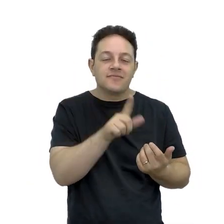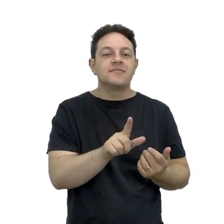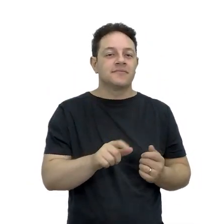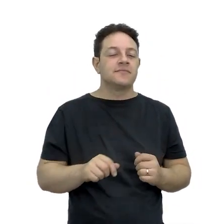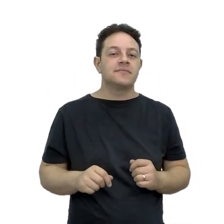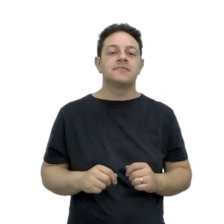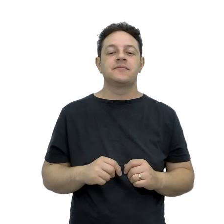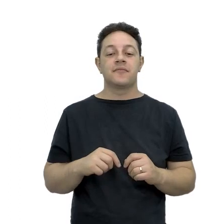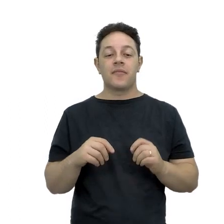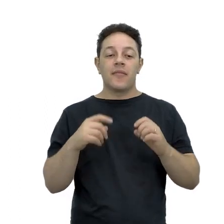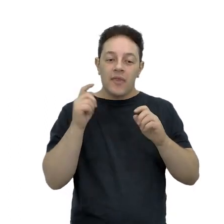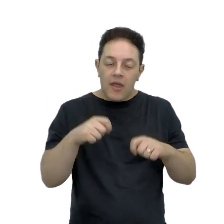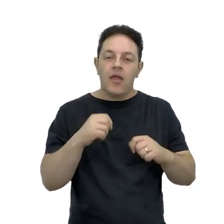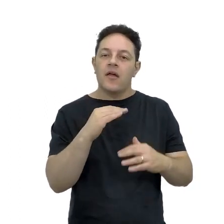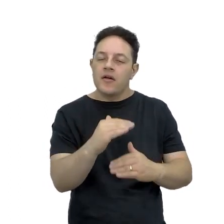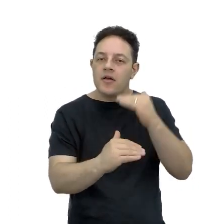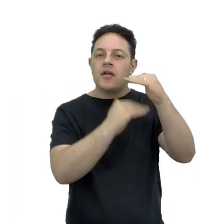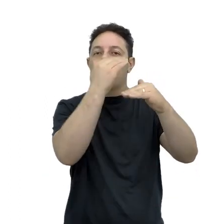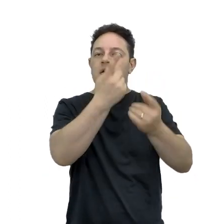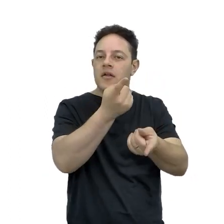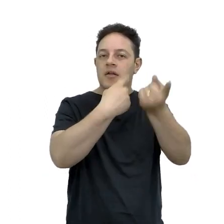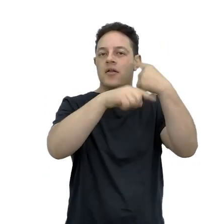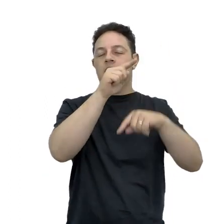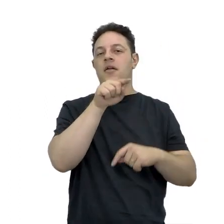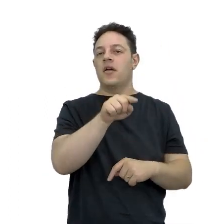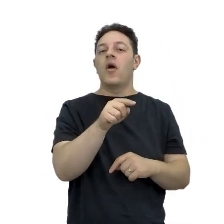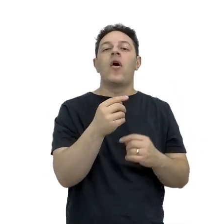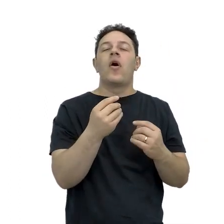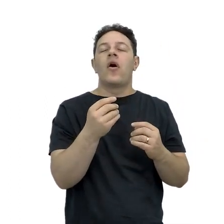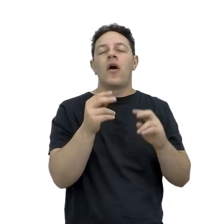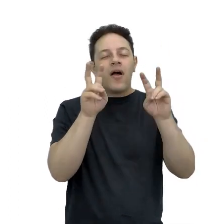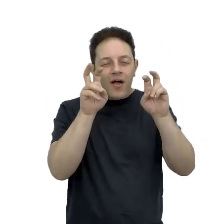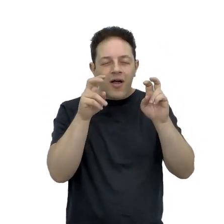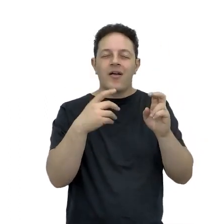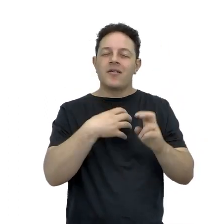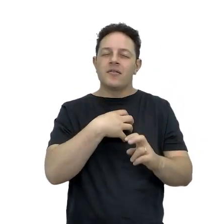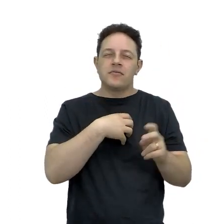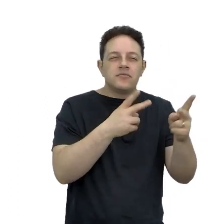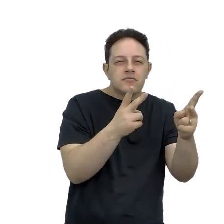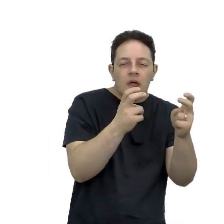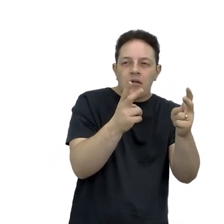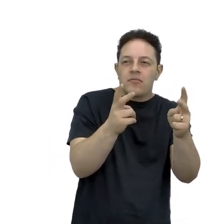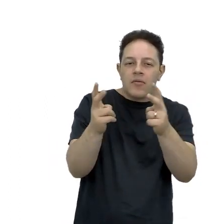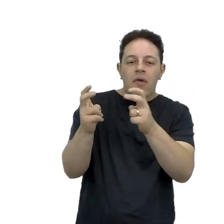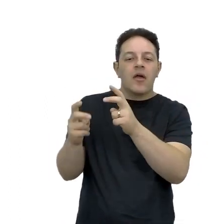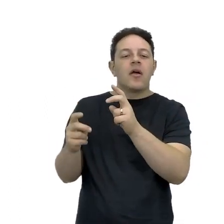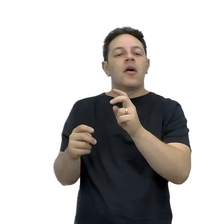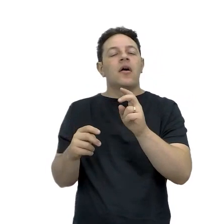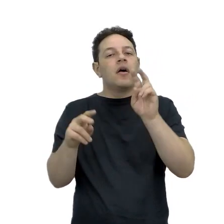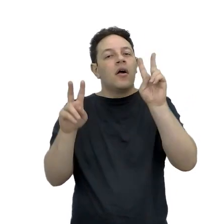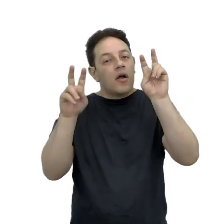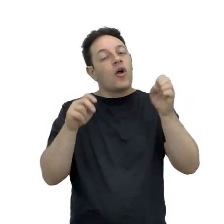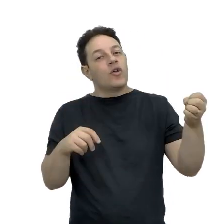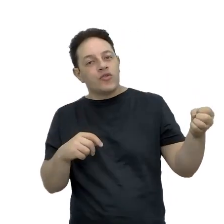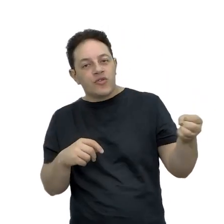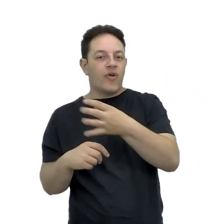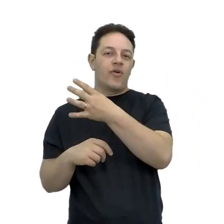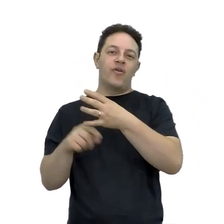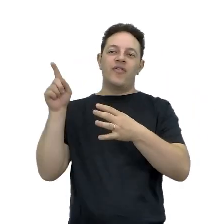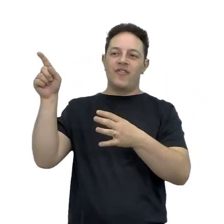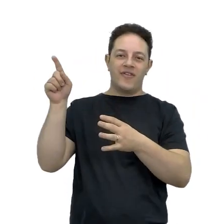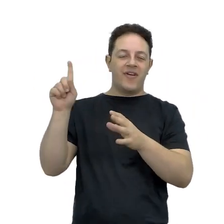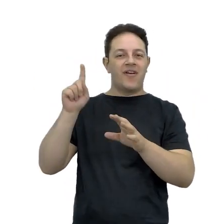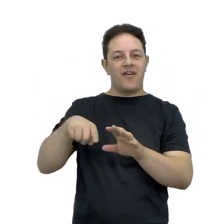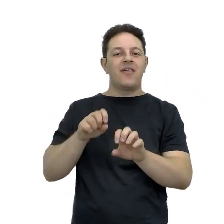também, né, desenvolver com esse olhar do novo eixo